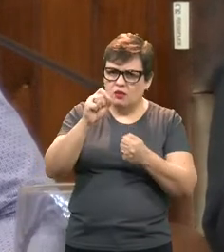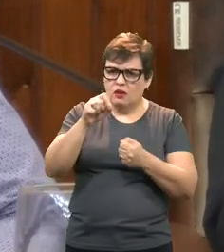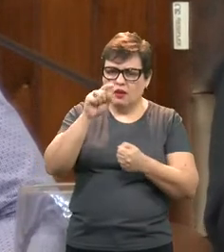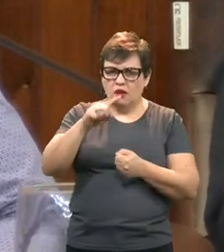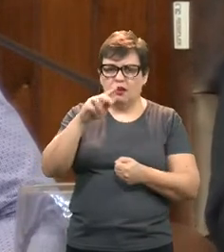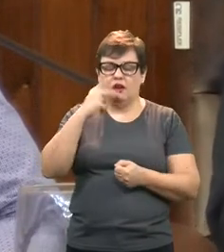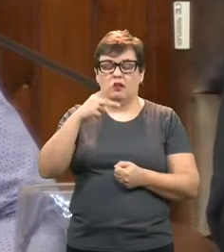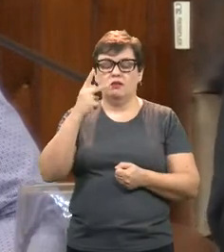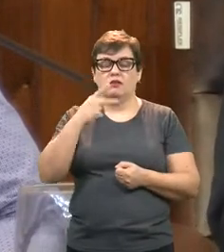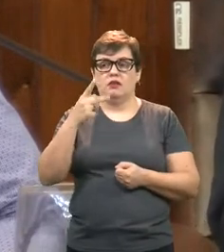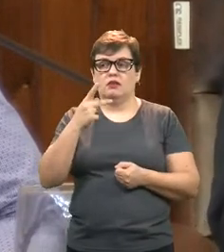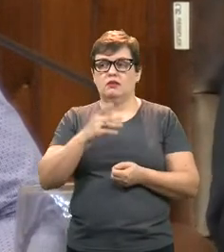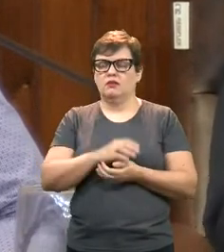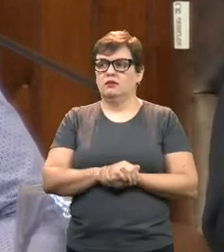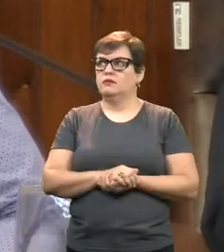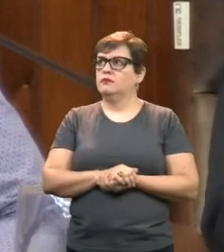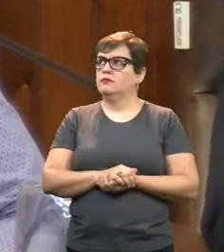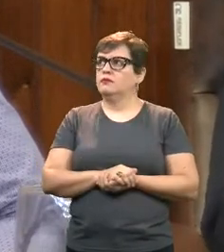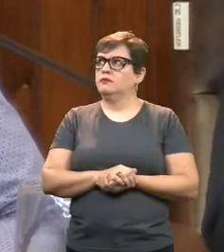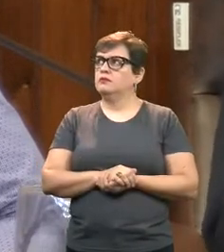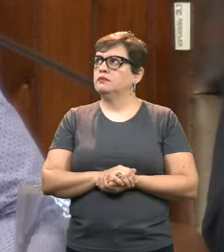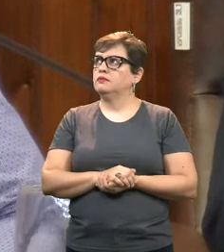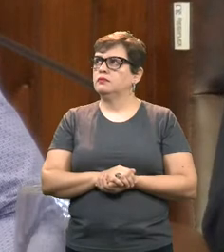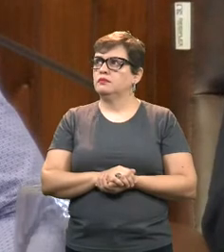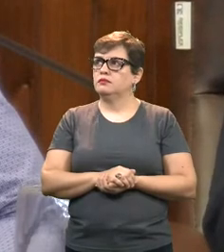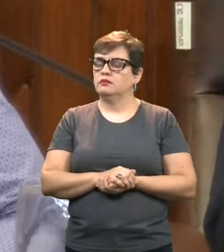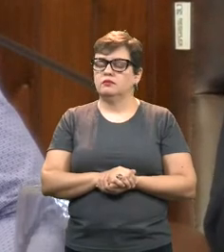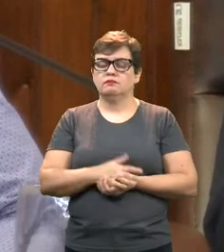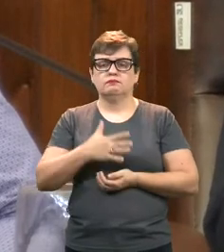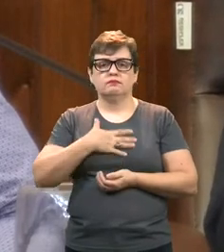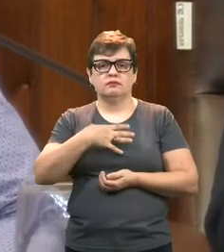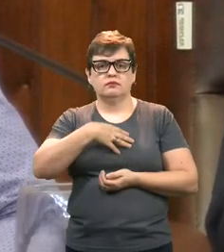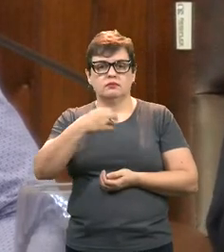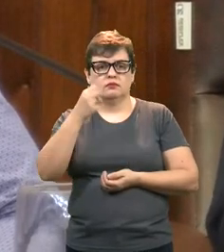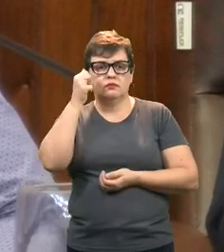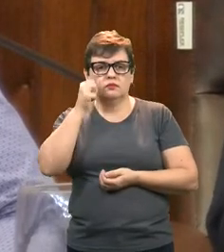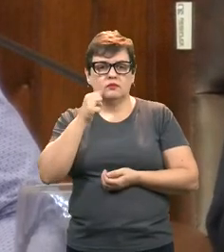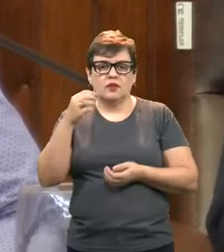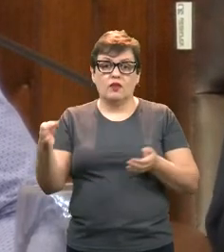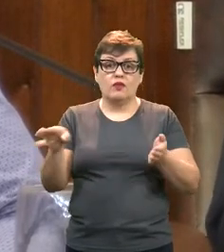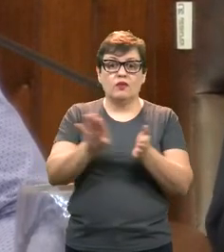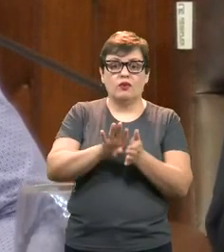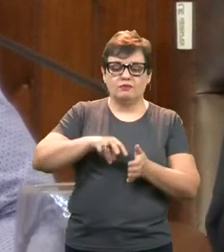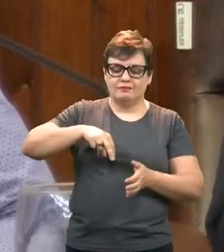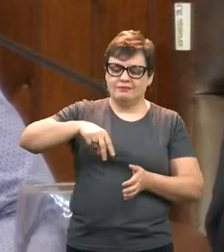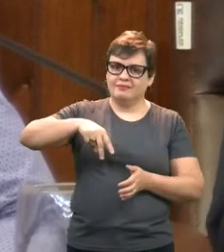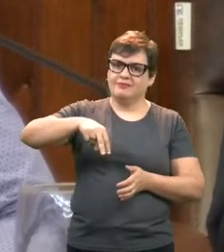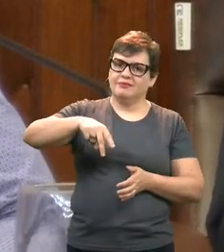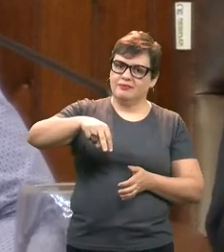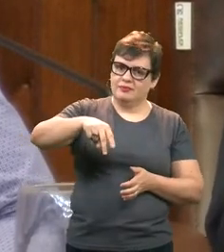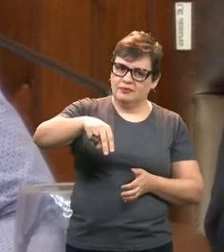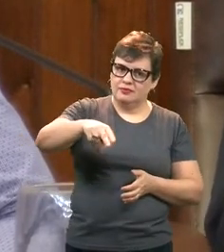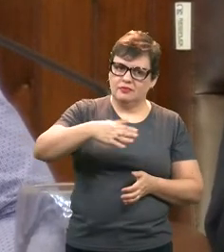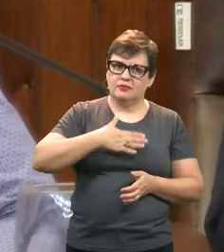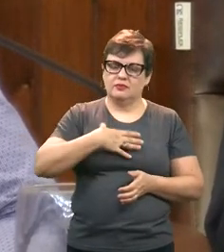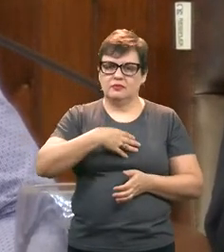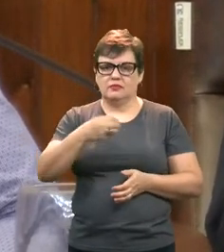Nayara, o que a mãe Nayara disse. Minha filha voltou a andar. Minha